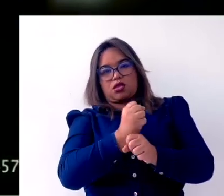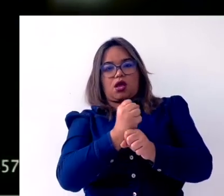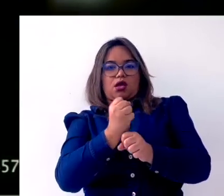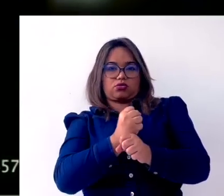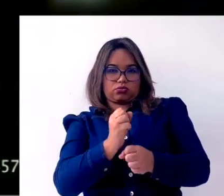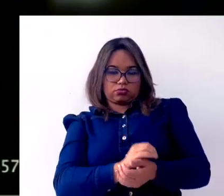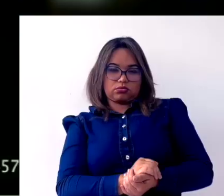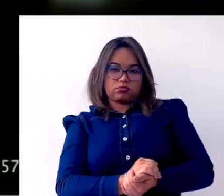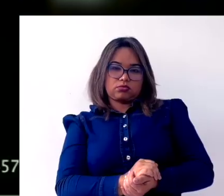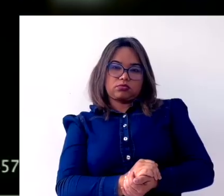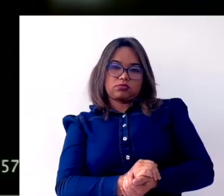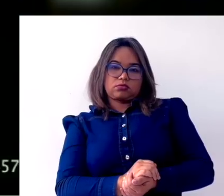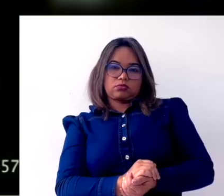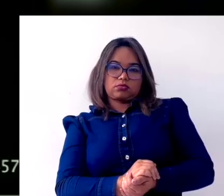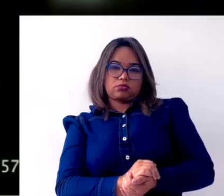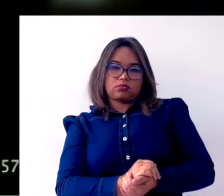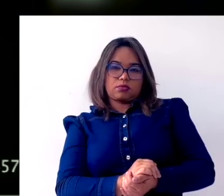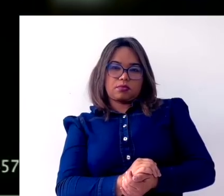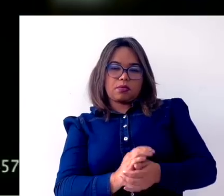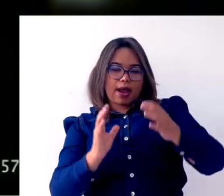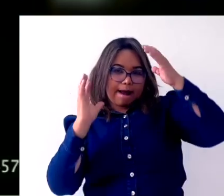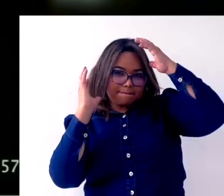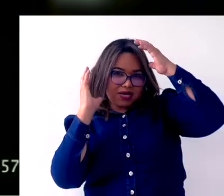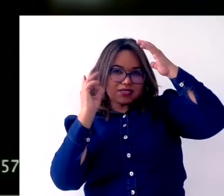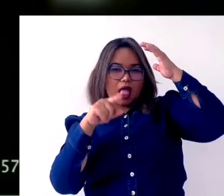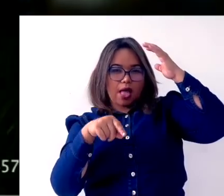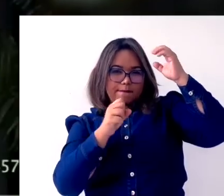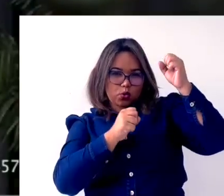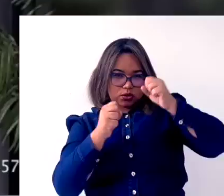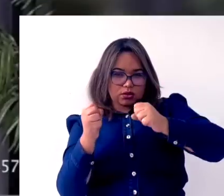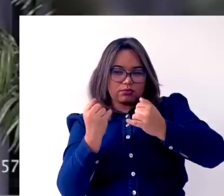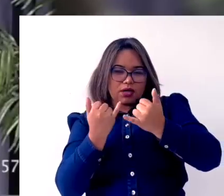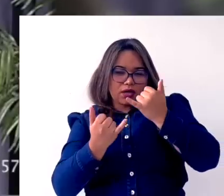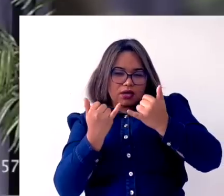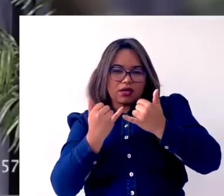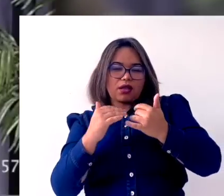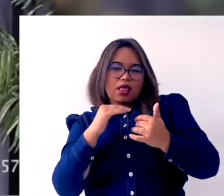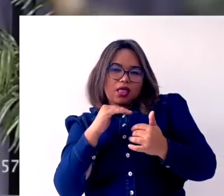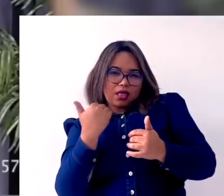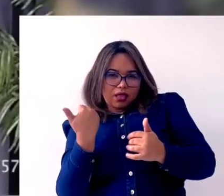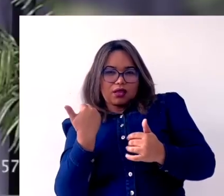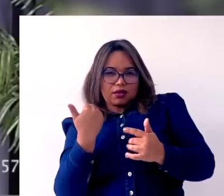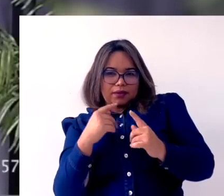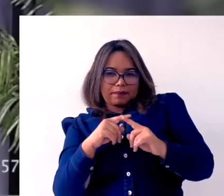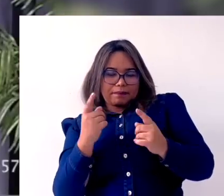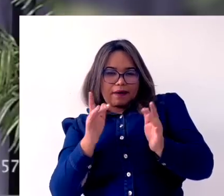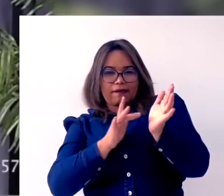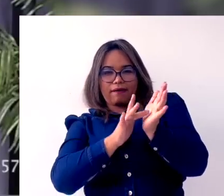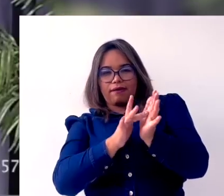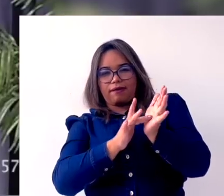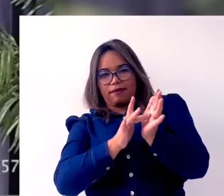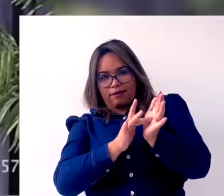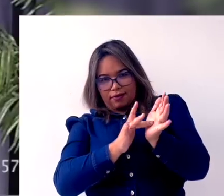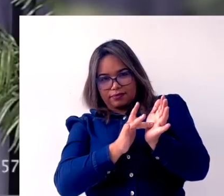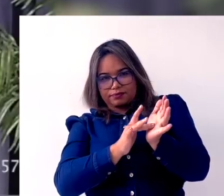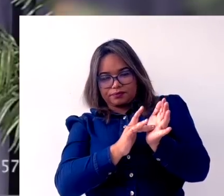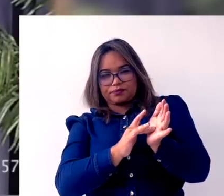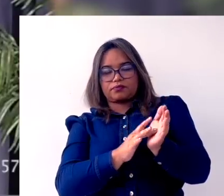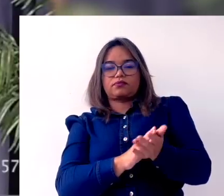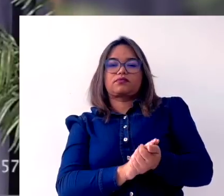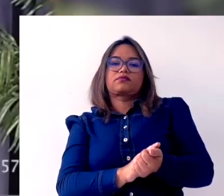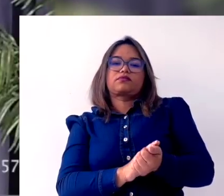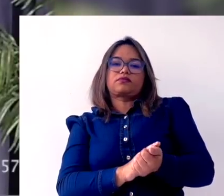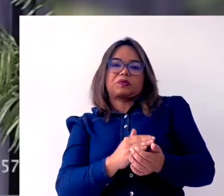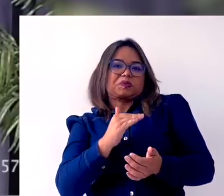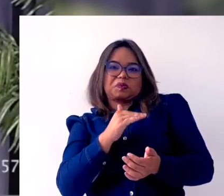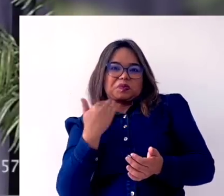1798. Uma das cabeças parece sofrer uma ferida mortal. Então, nesse período de tempo, ele parece morrer,